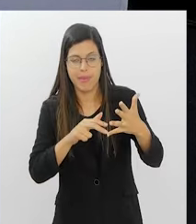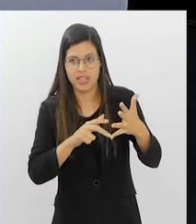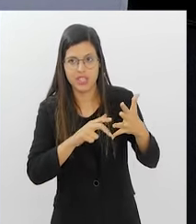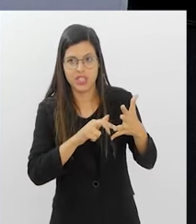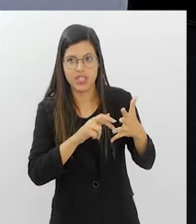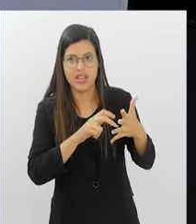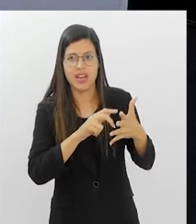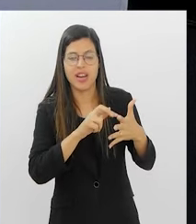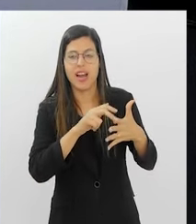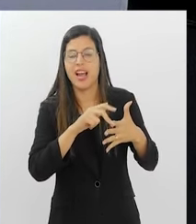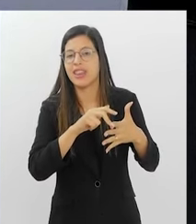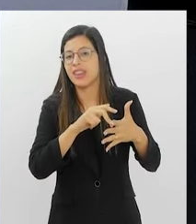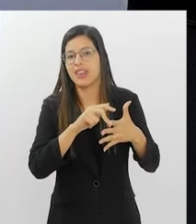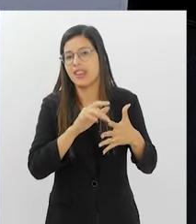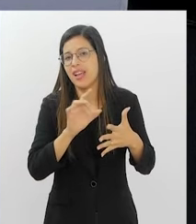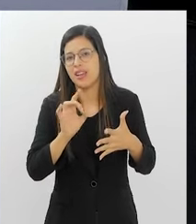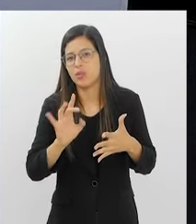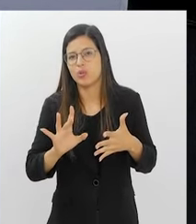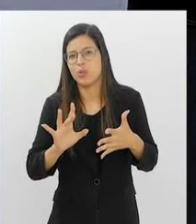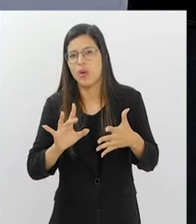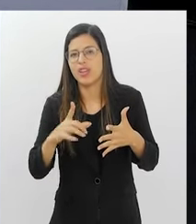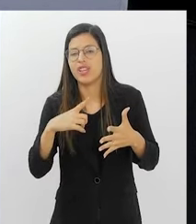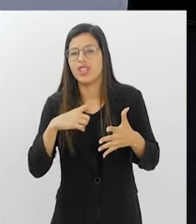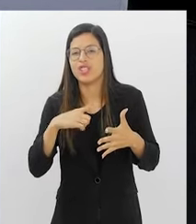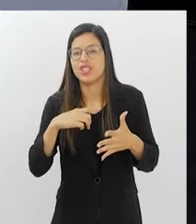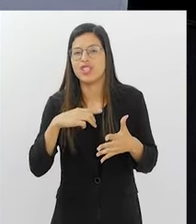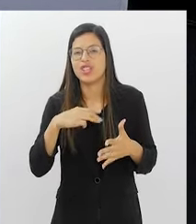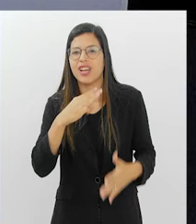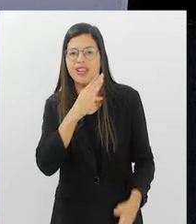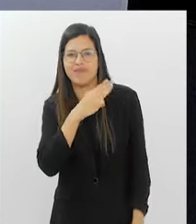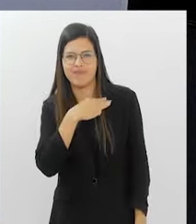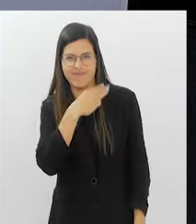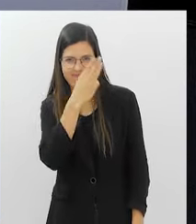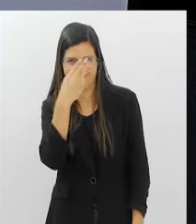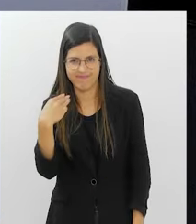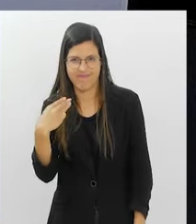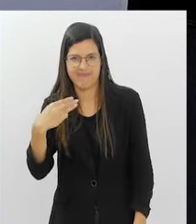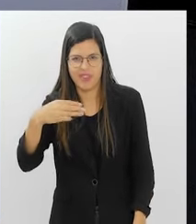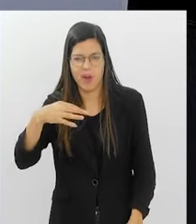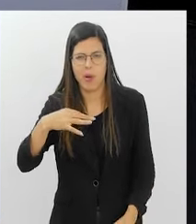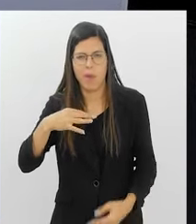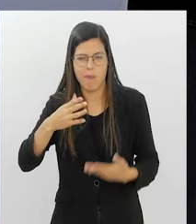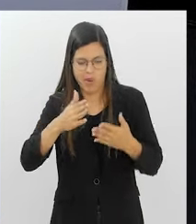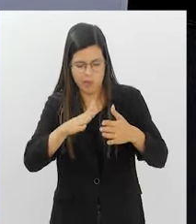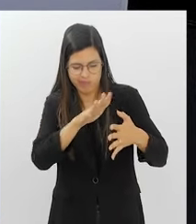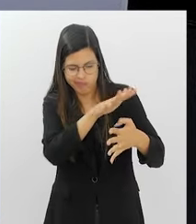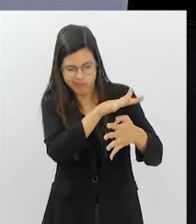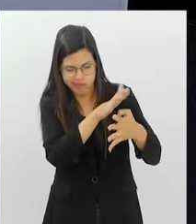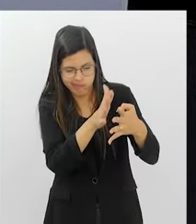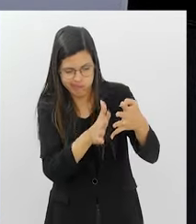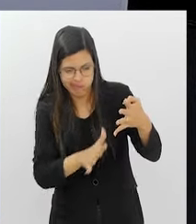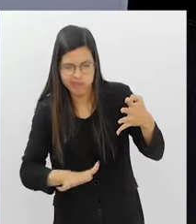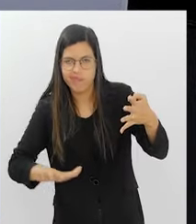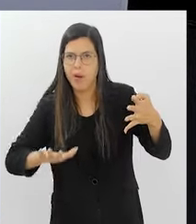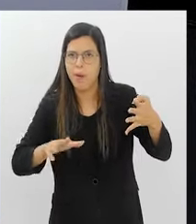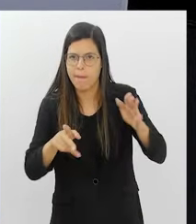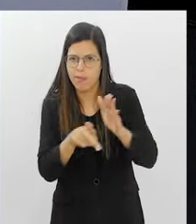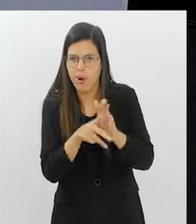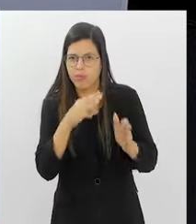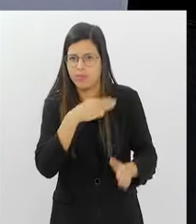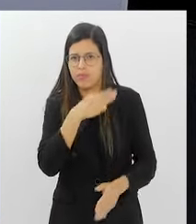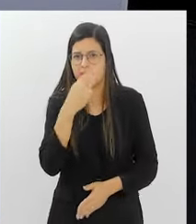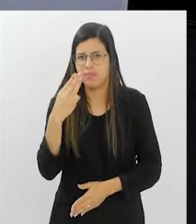foi forrada com com espuma e o e o manto da Nossa Senhora é tudo projeto né tudo é um